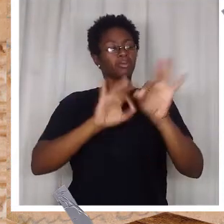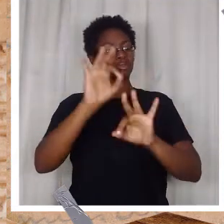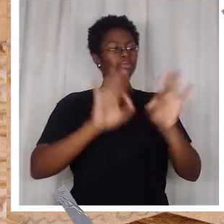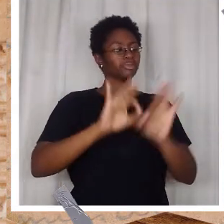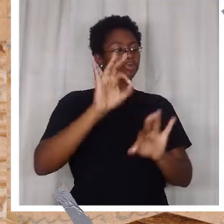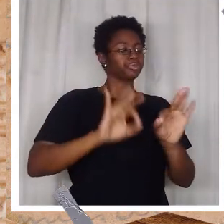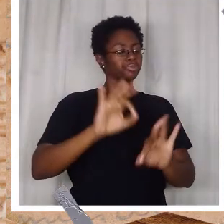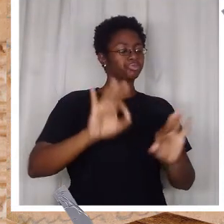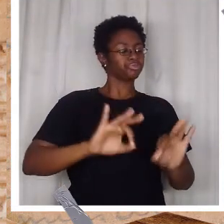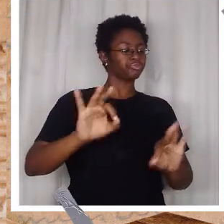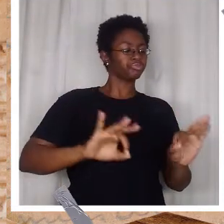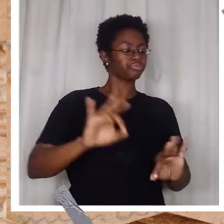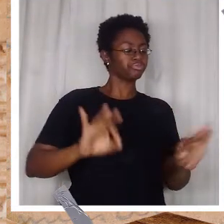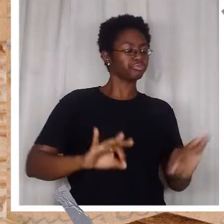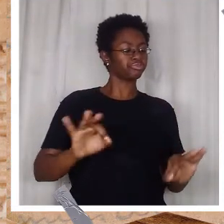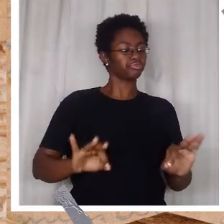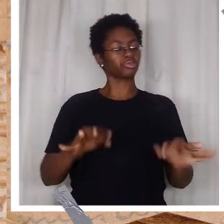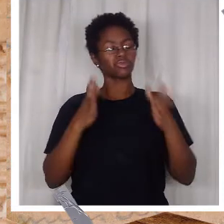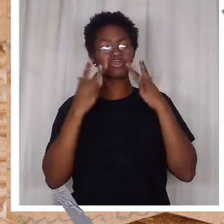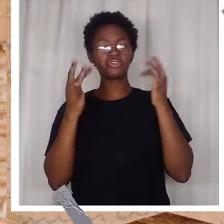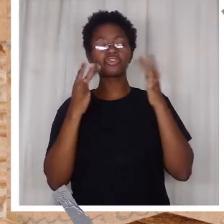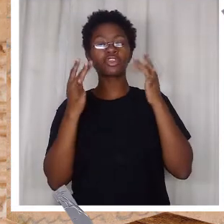meu ver, uma divisão